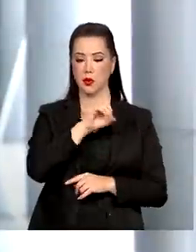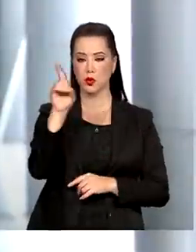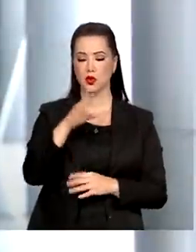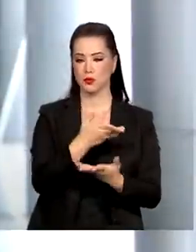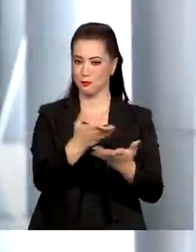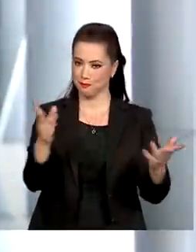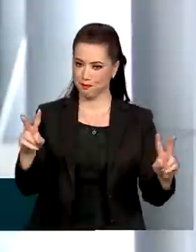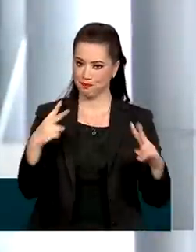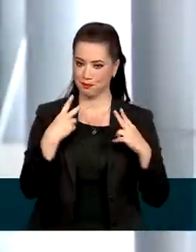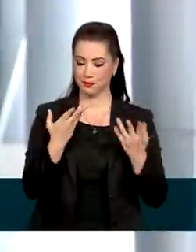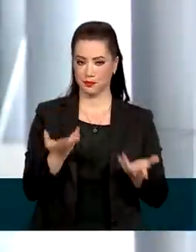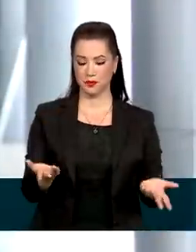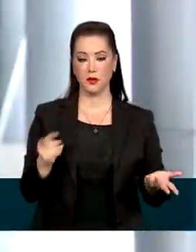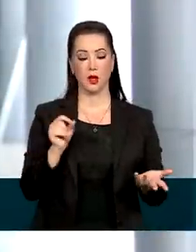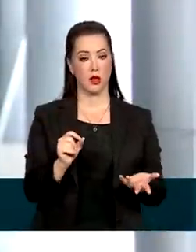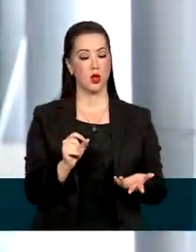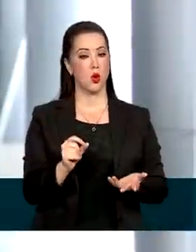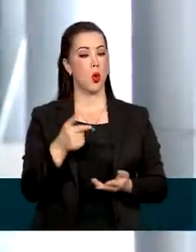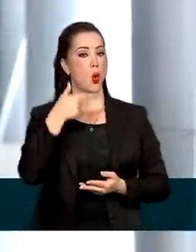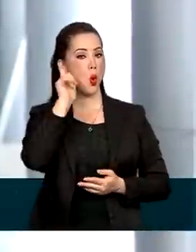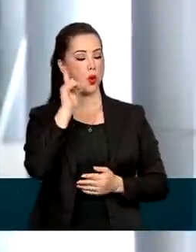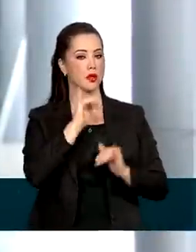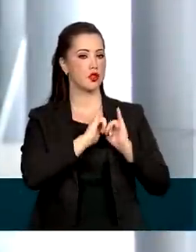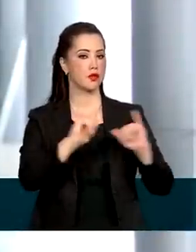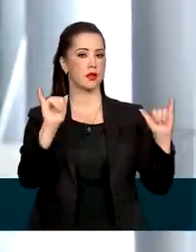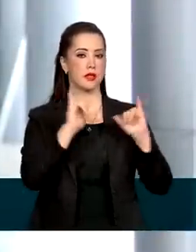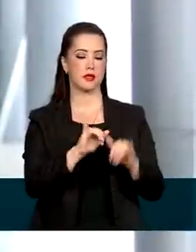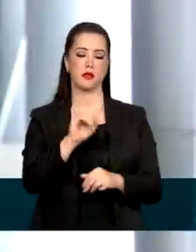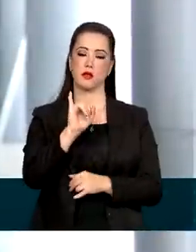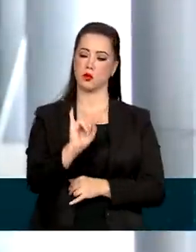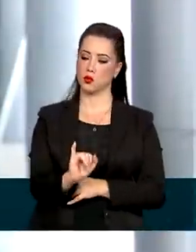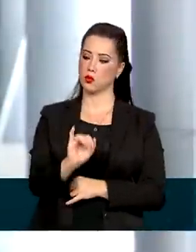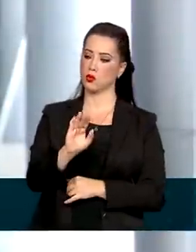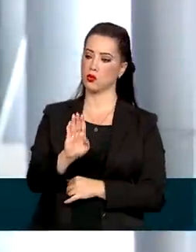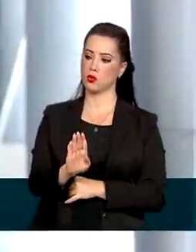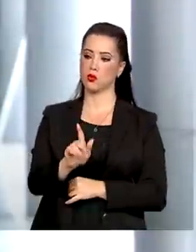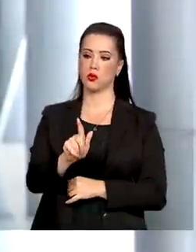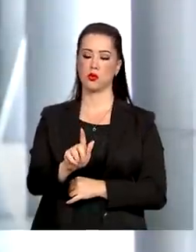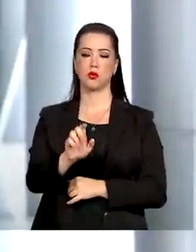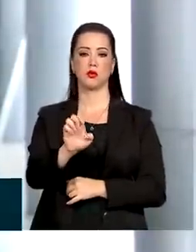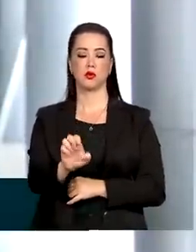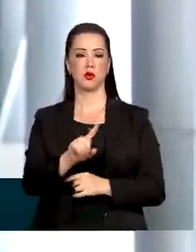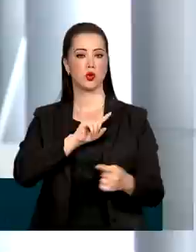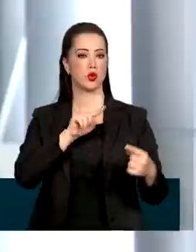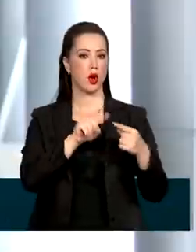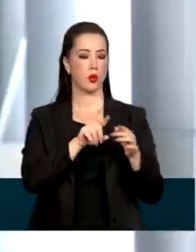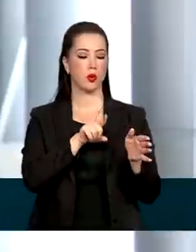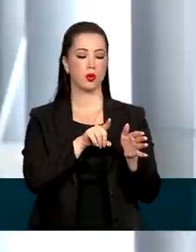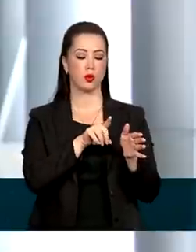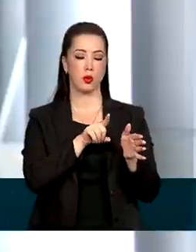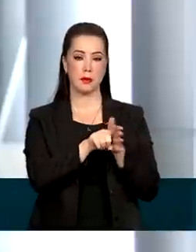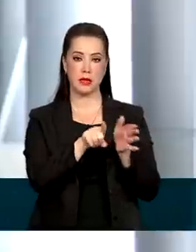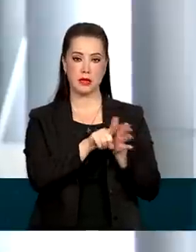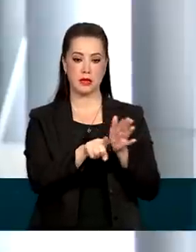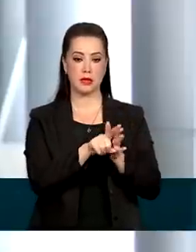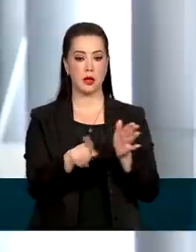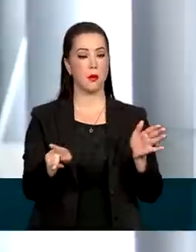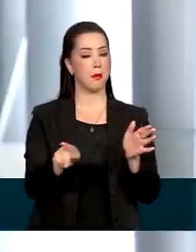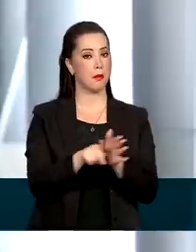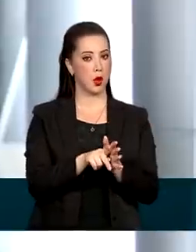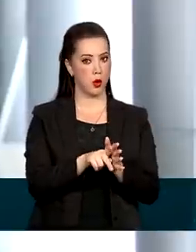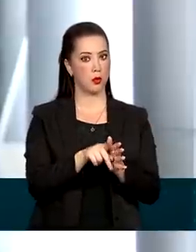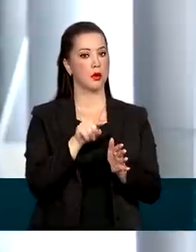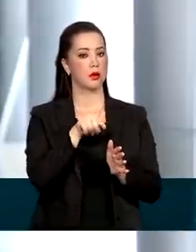nos acompanham esse número foi divulgado ontem pelo Instituto Brasileiro de geografia e estatística com base nos dados coletados pelo Censo